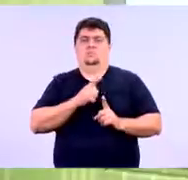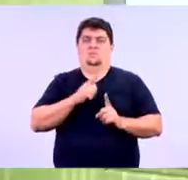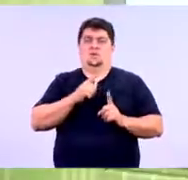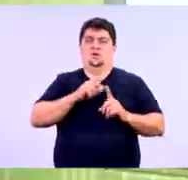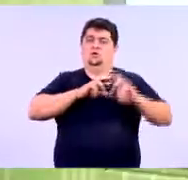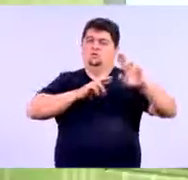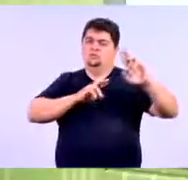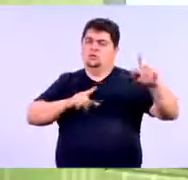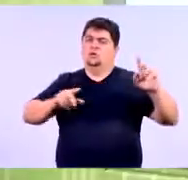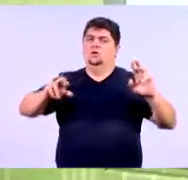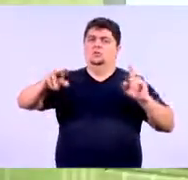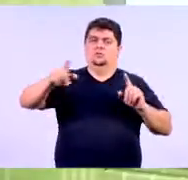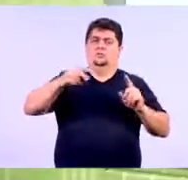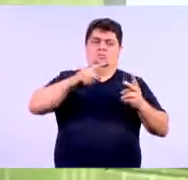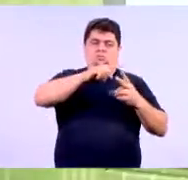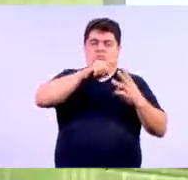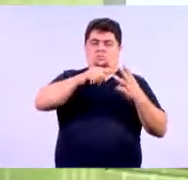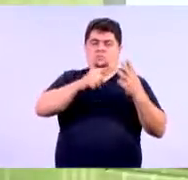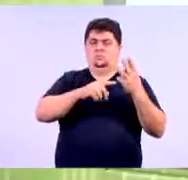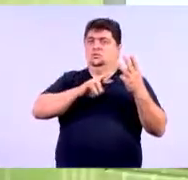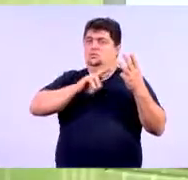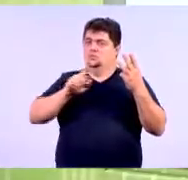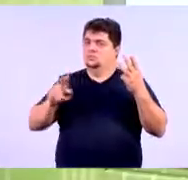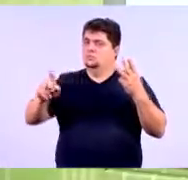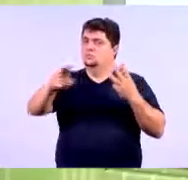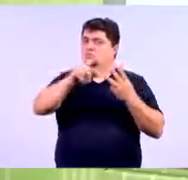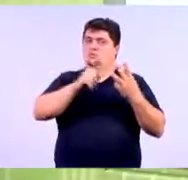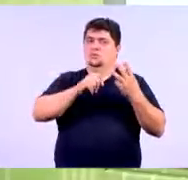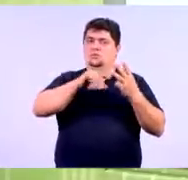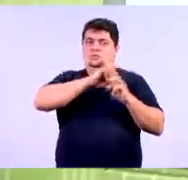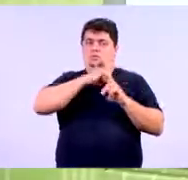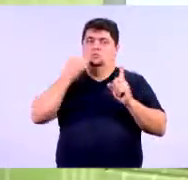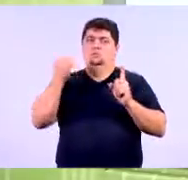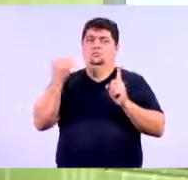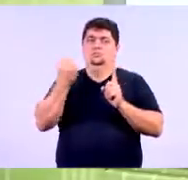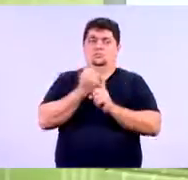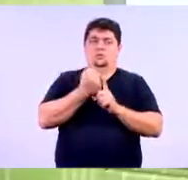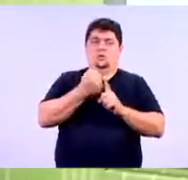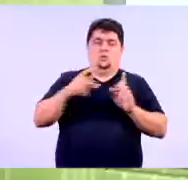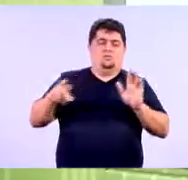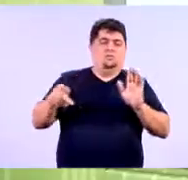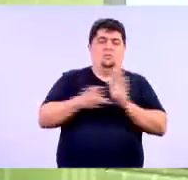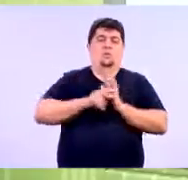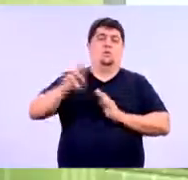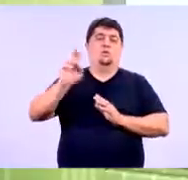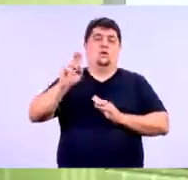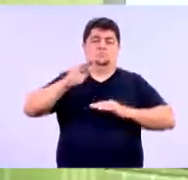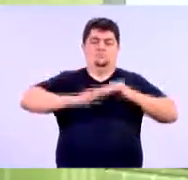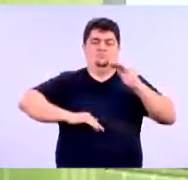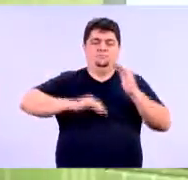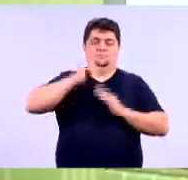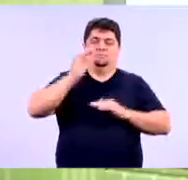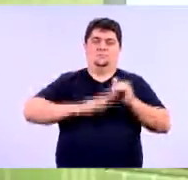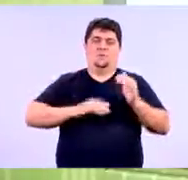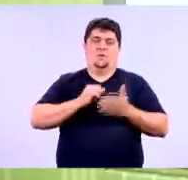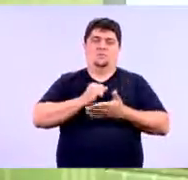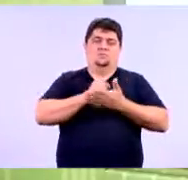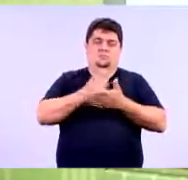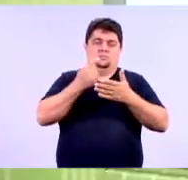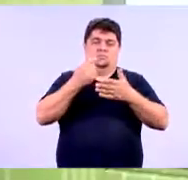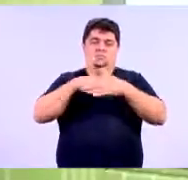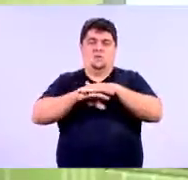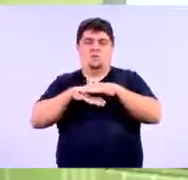contribuição de melhoria e do empréstimo compulsório. A contribuição social, ela é vinculada à categoria profissional ou econômica.